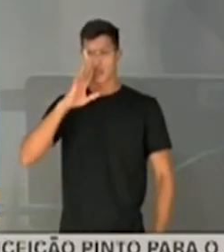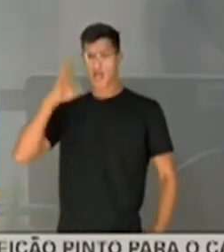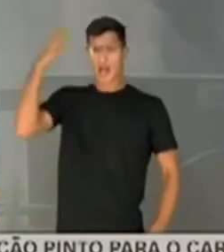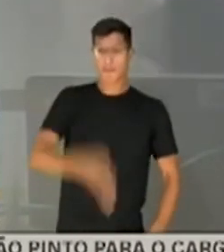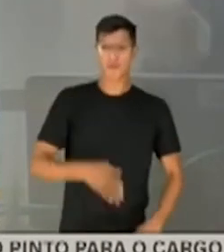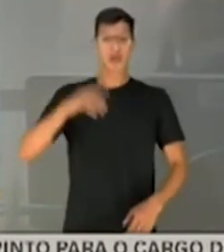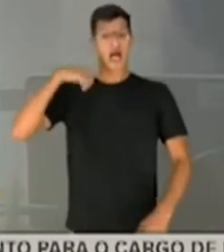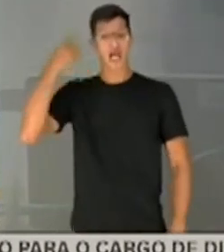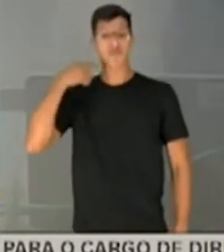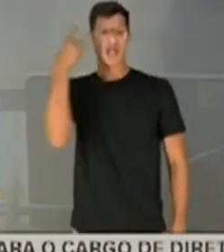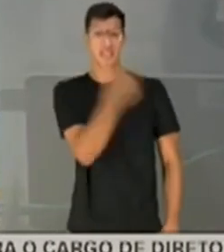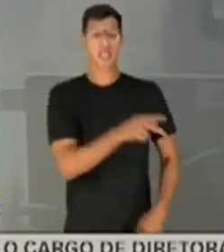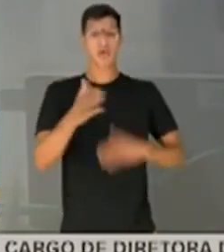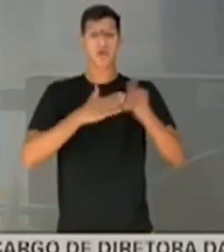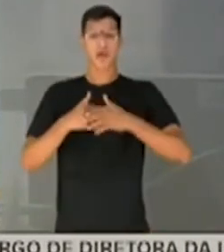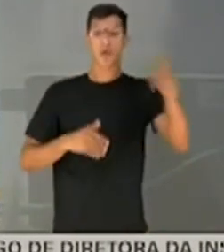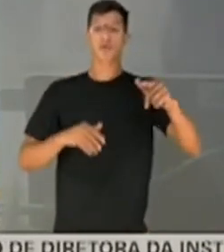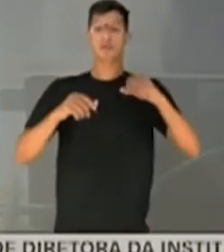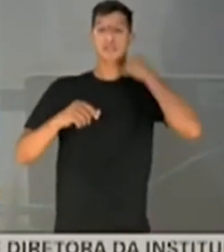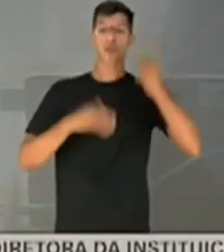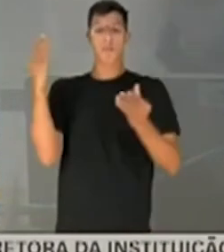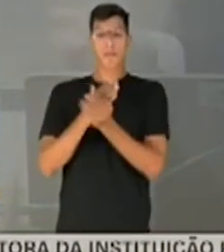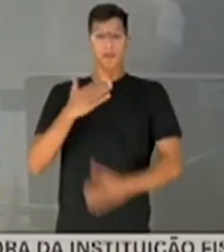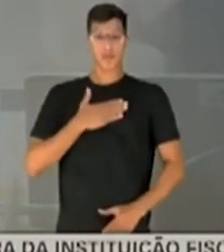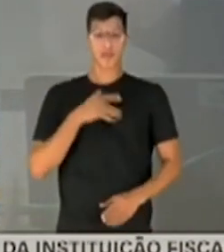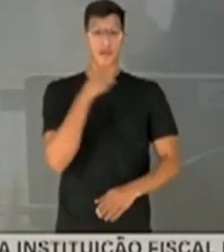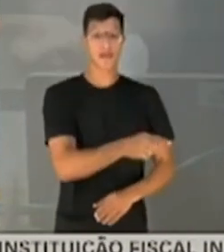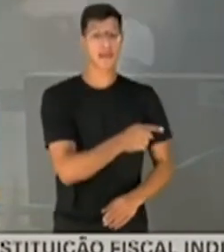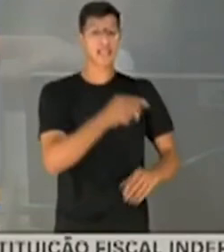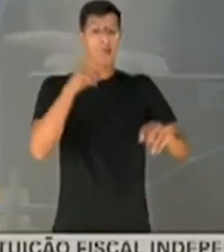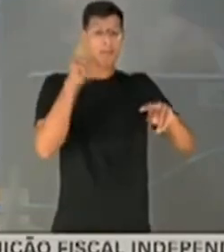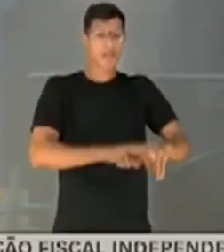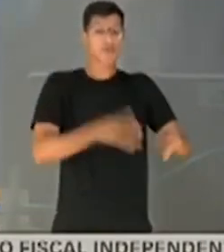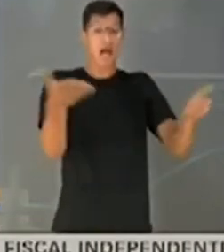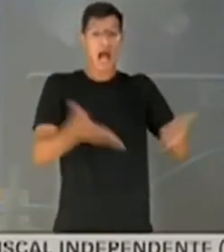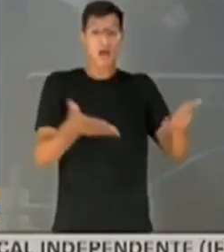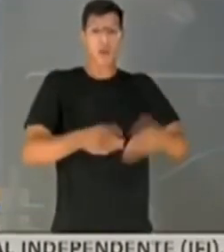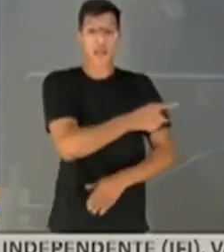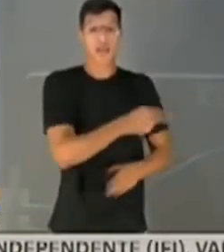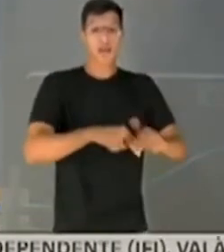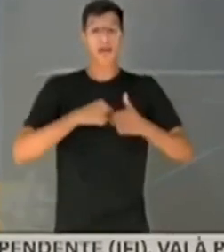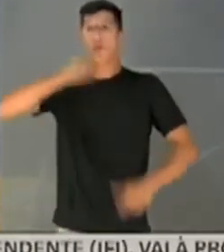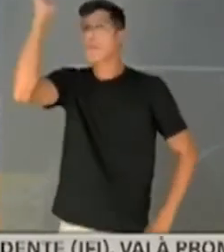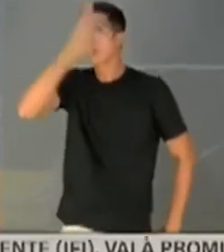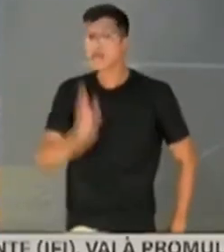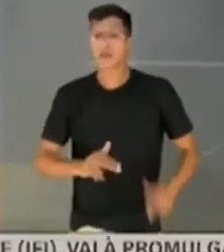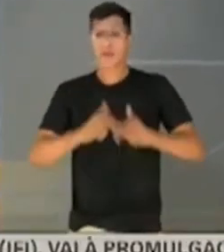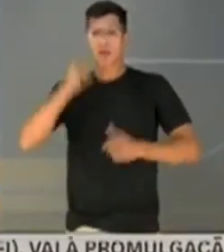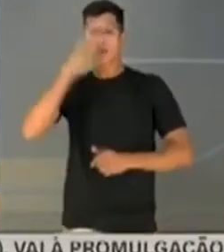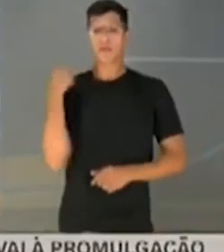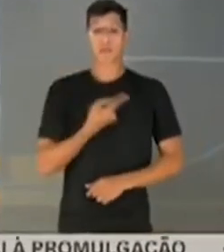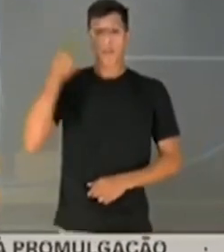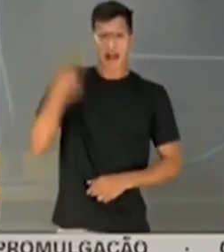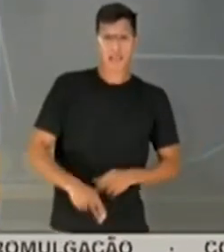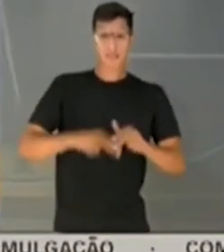Que a advogada dele ou qualquer outro senador me processe. Mas ele vai estar detido agora pelo Brasil. Porque nós estamos aqui